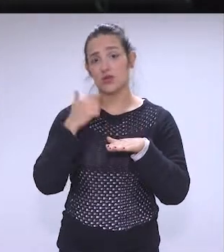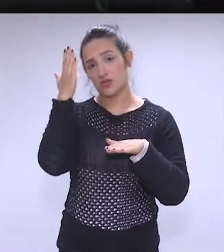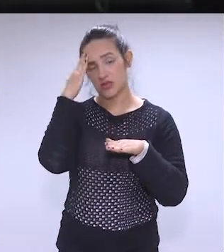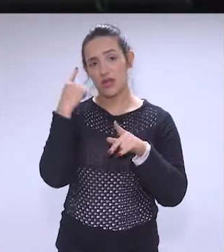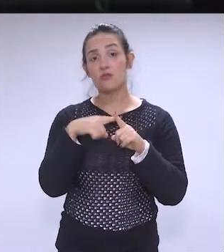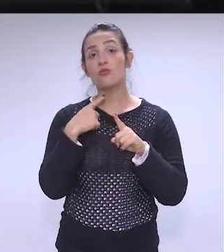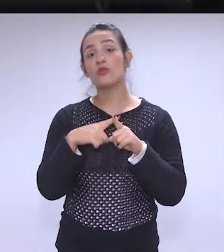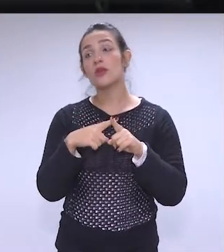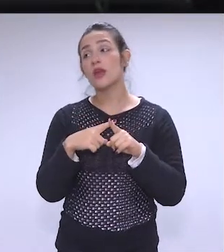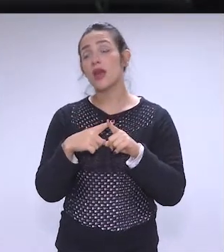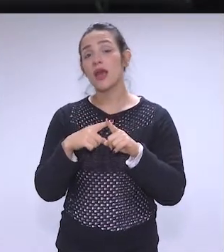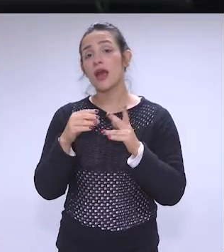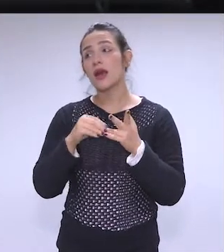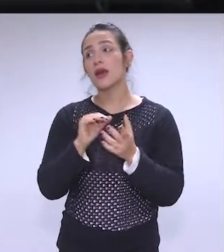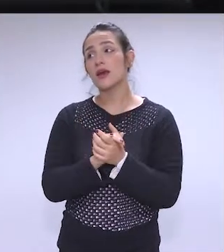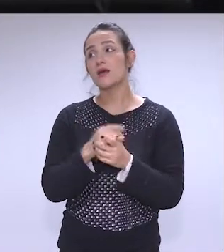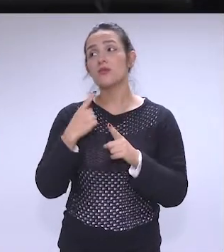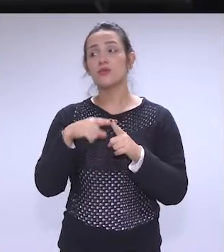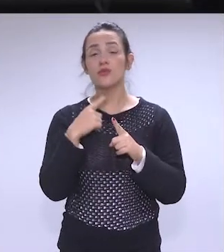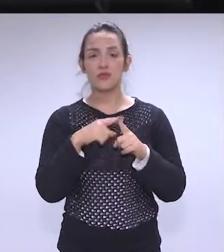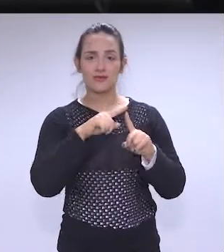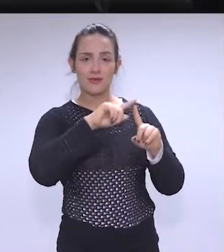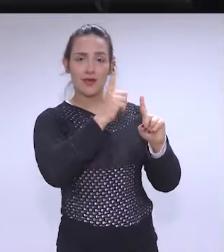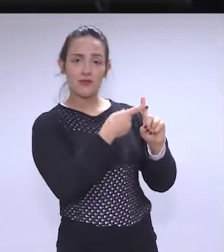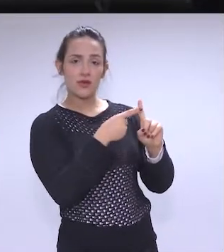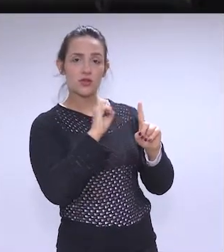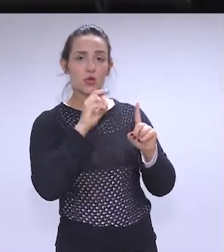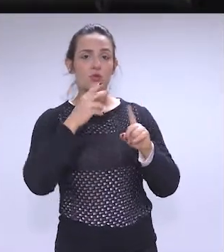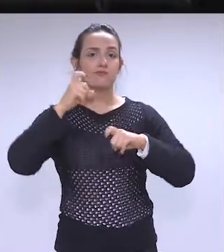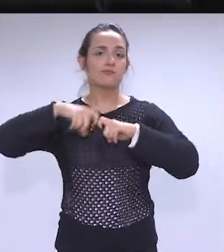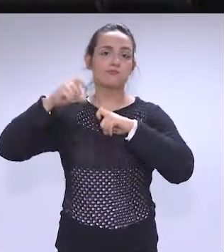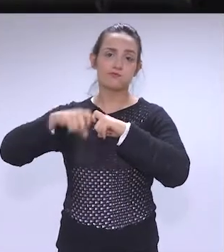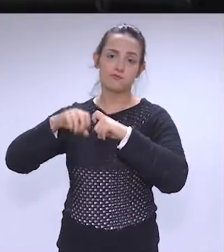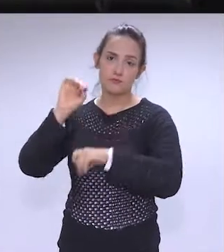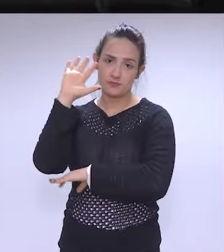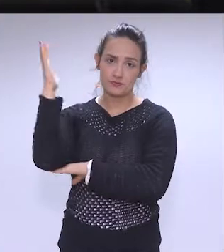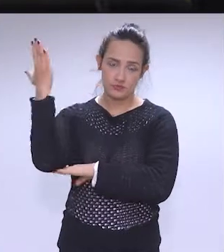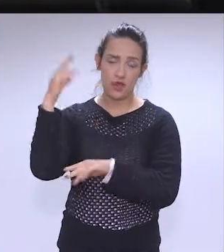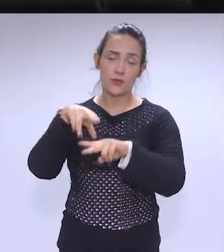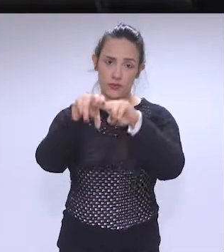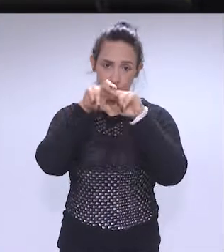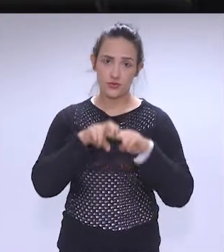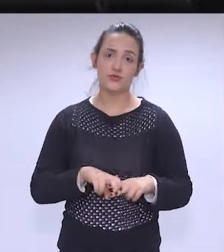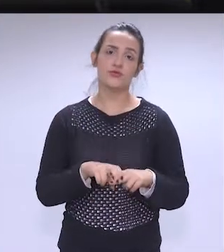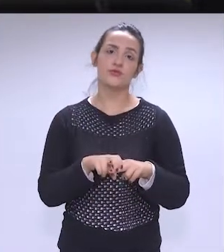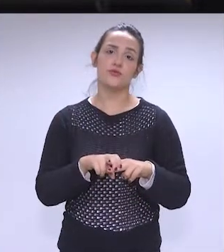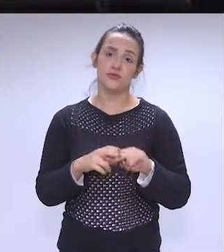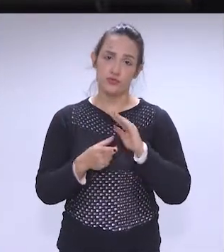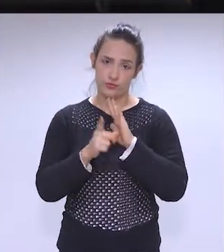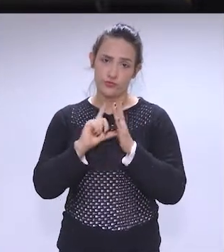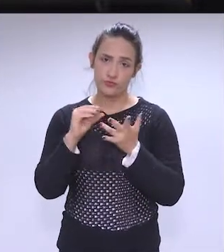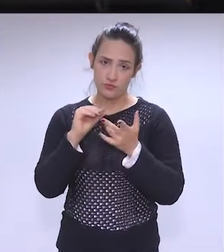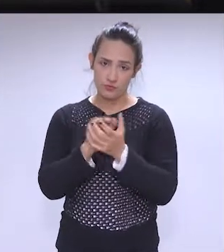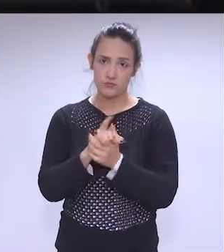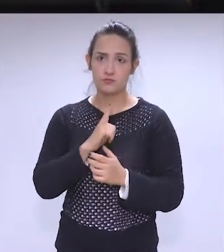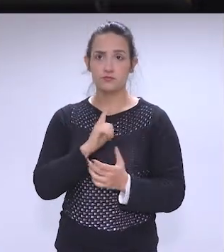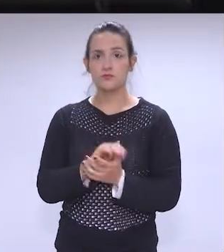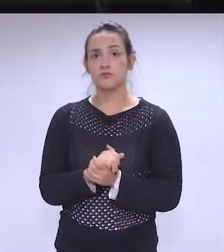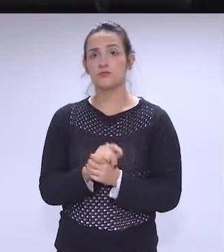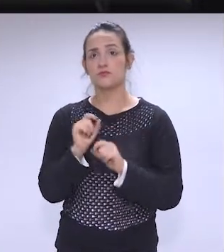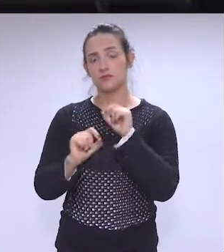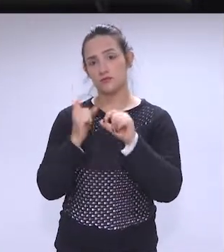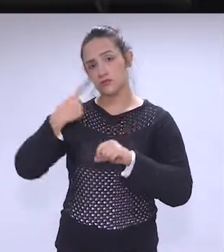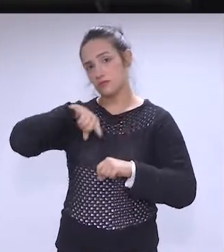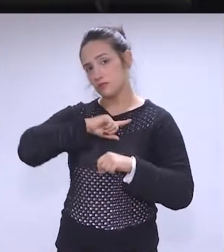vezes da questão da gravidez, da questão da sexualidade, que hoje começa mais cedo. O que a gente